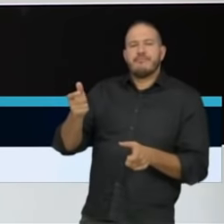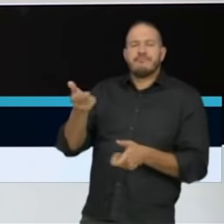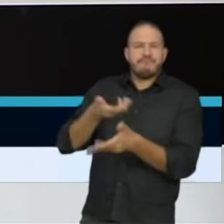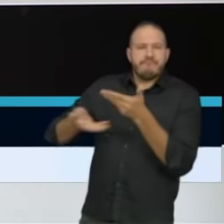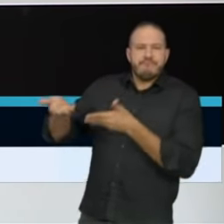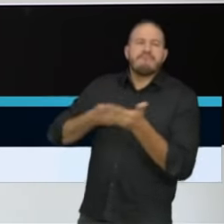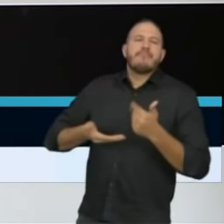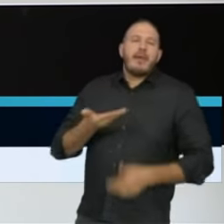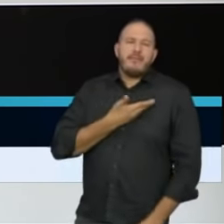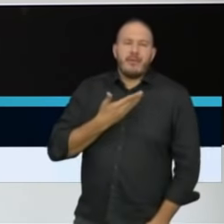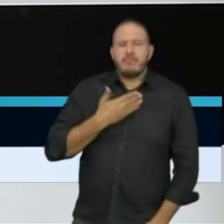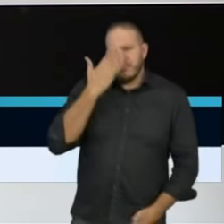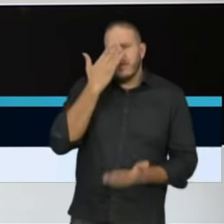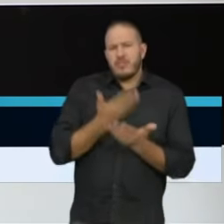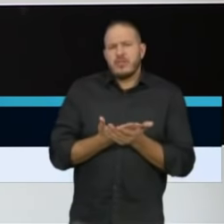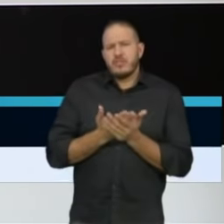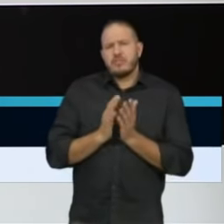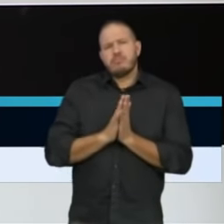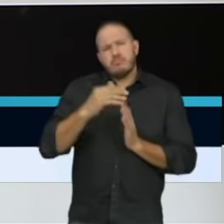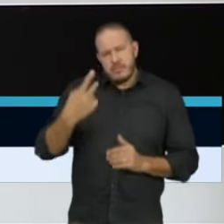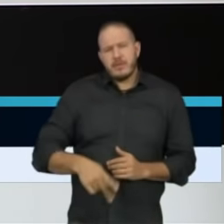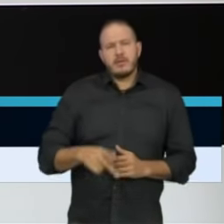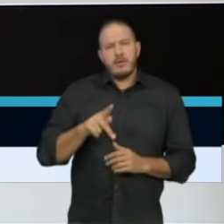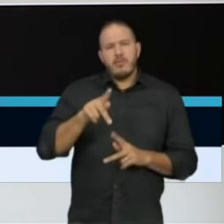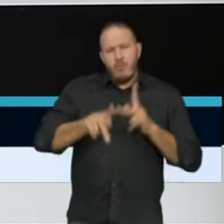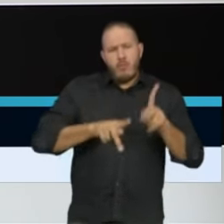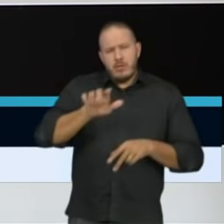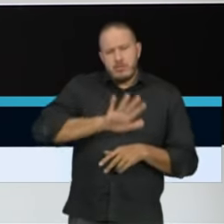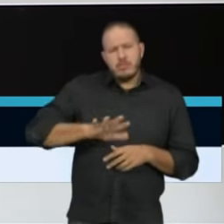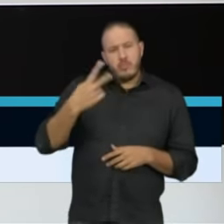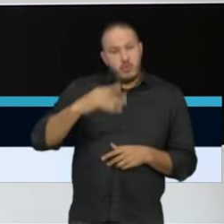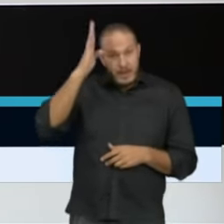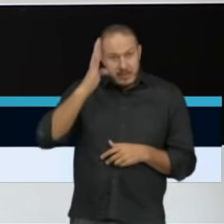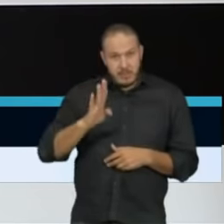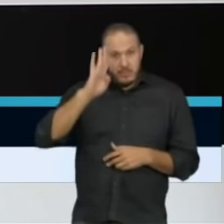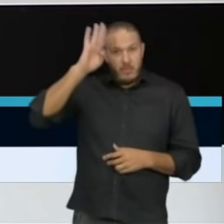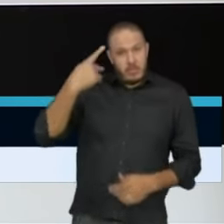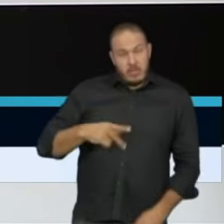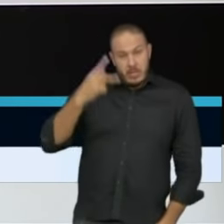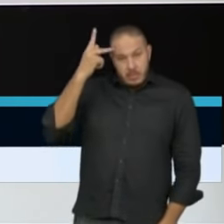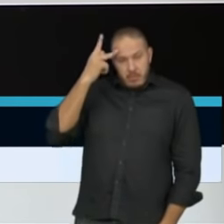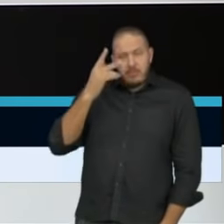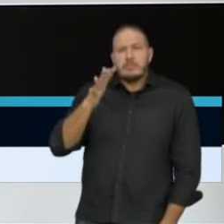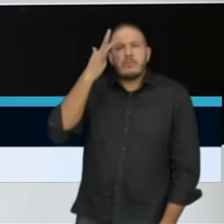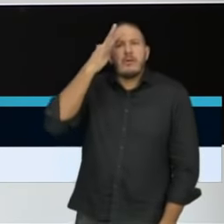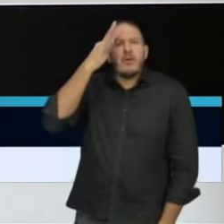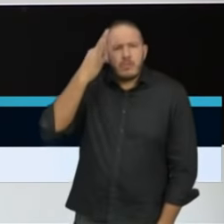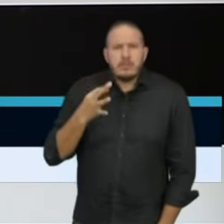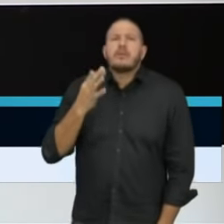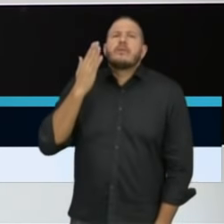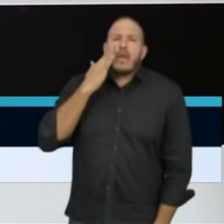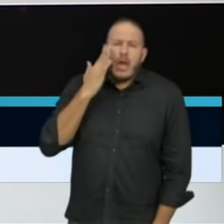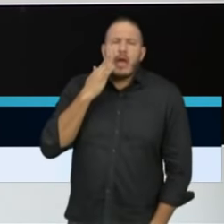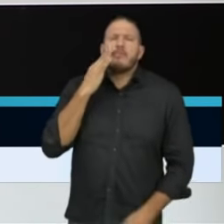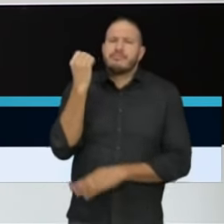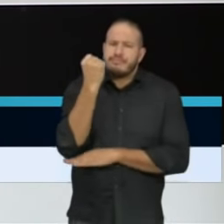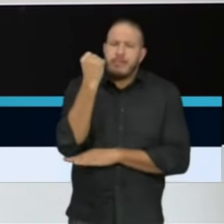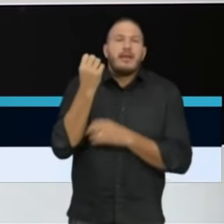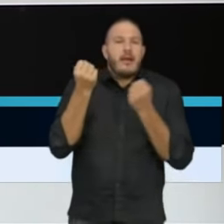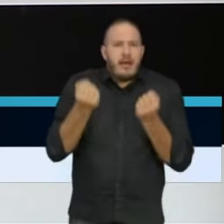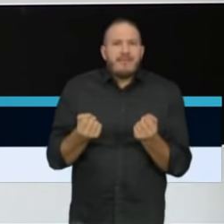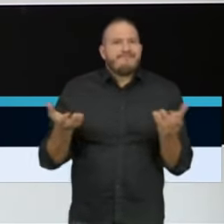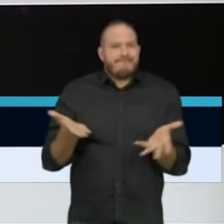confio que a população brasileira, e principalmente a população aqui de São Paulo, está consciente da gravidade deste fato e de que